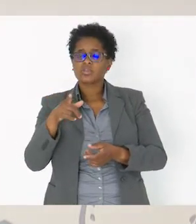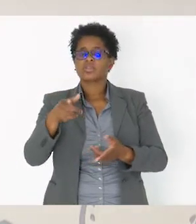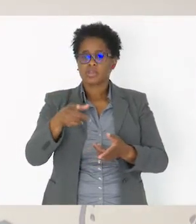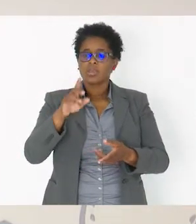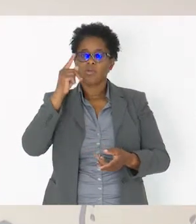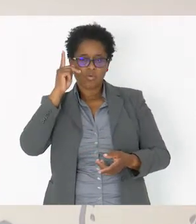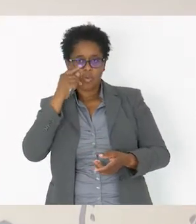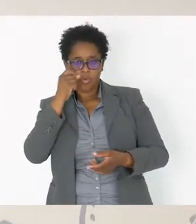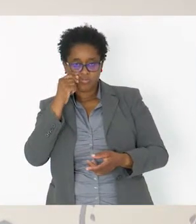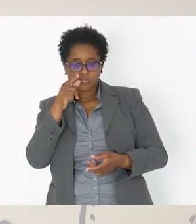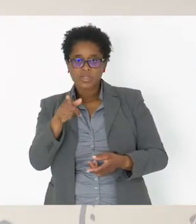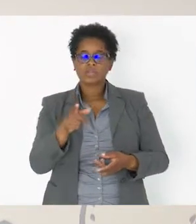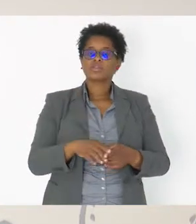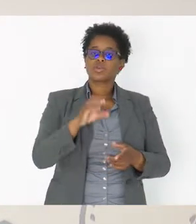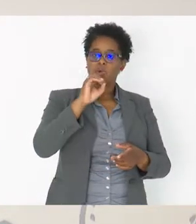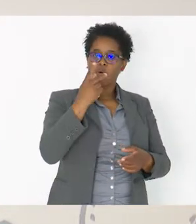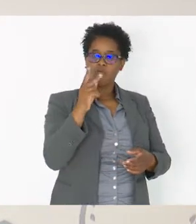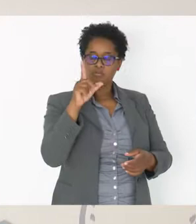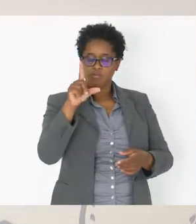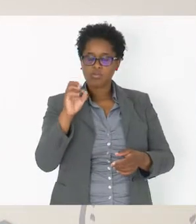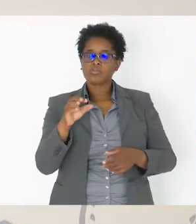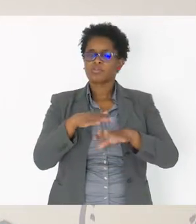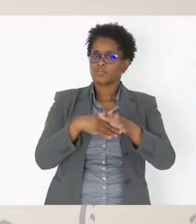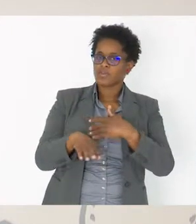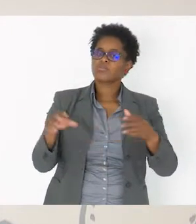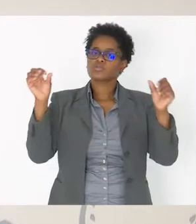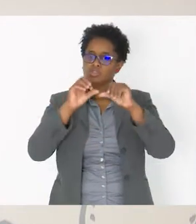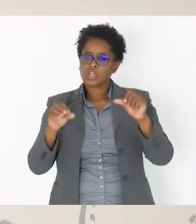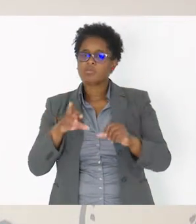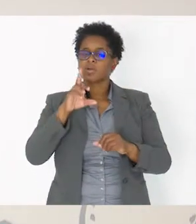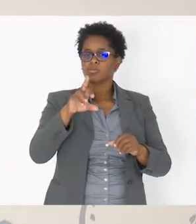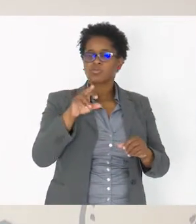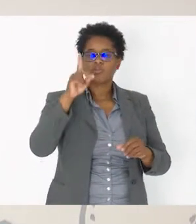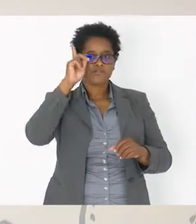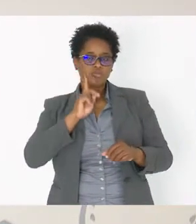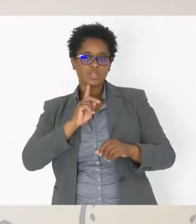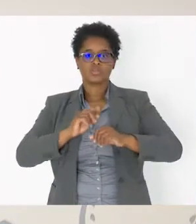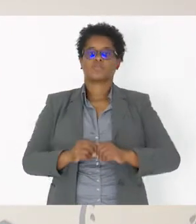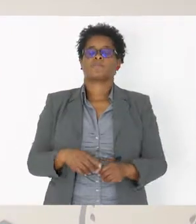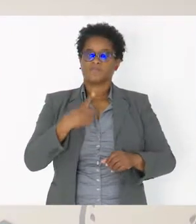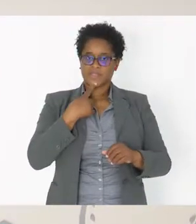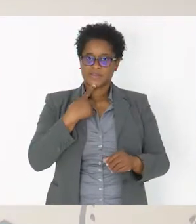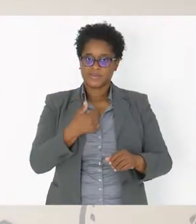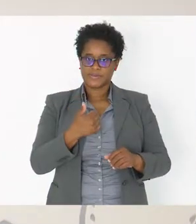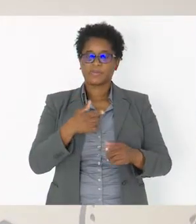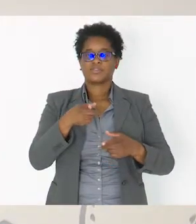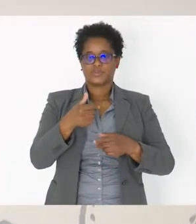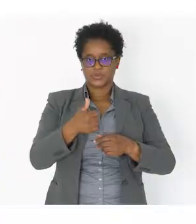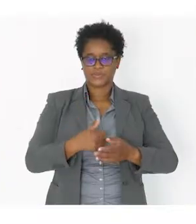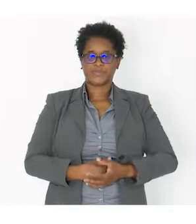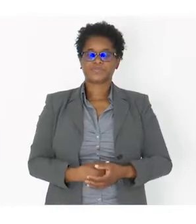produzido pelo sistema reprodutor feminino. Certo?